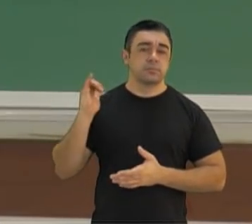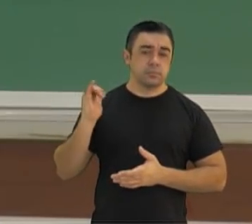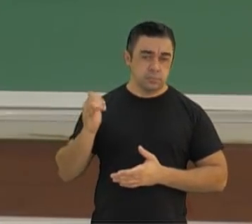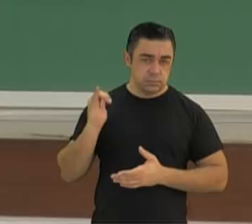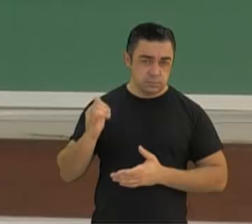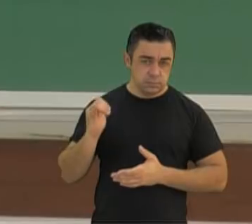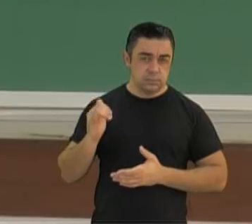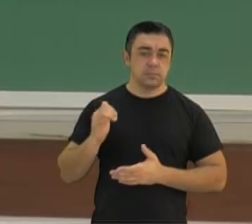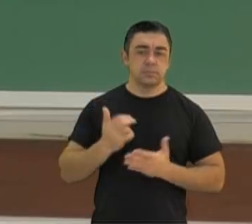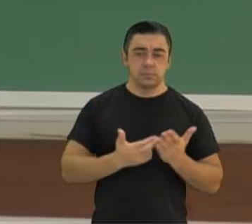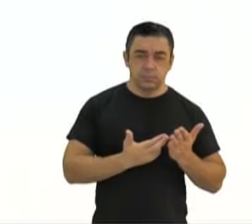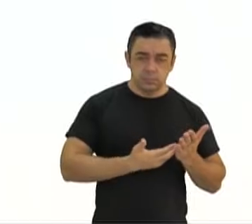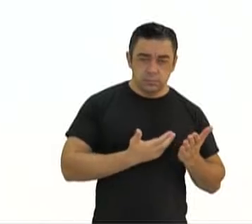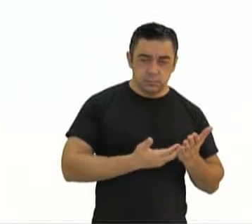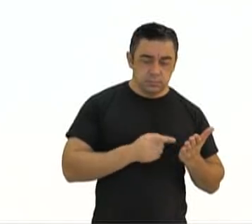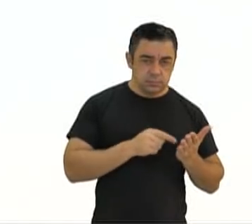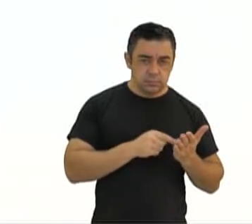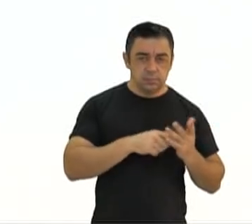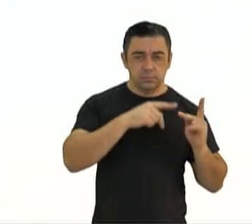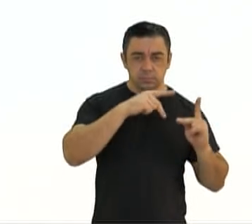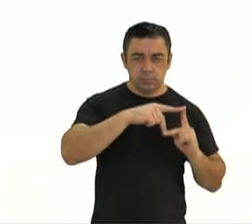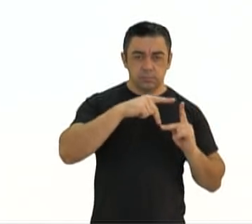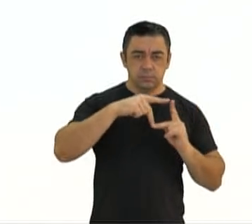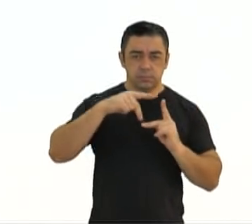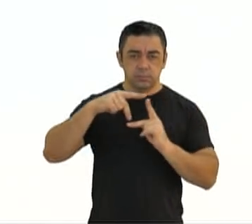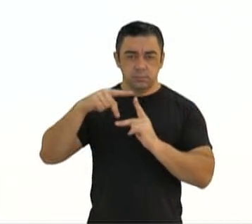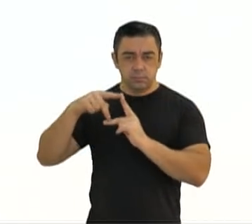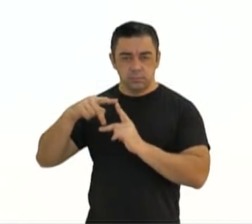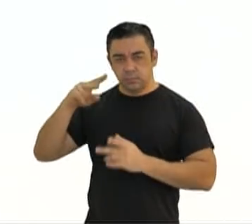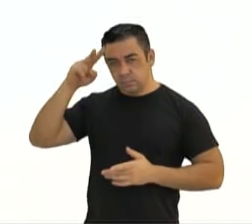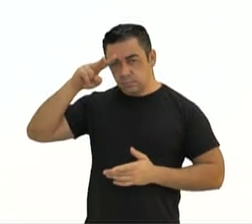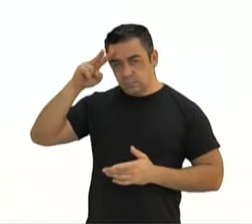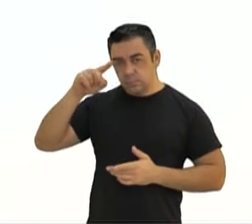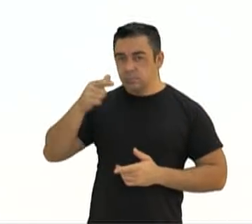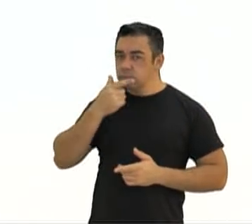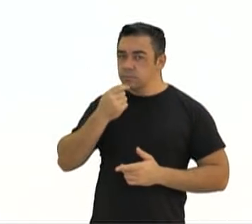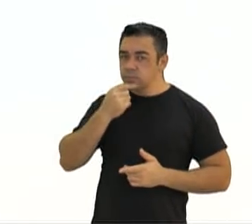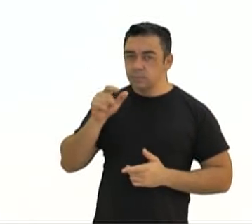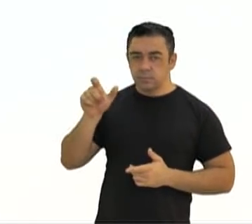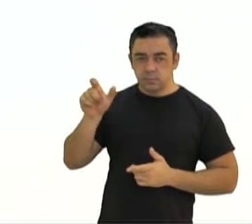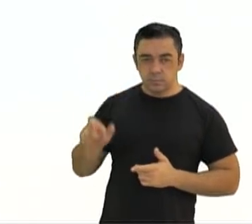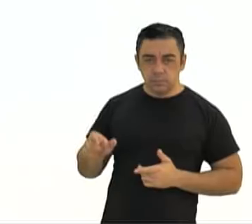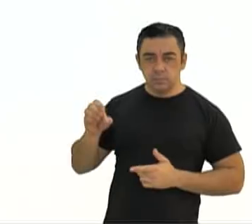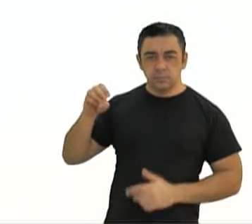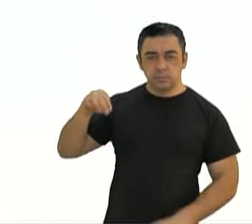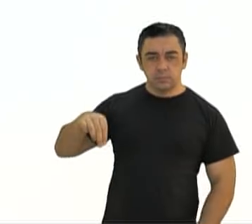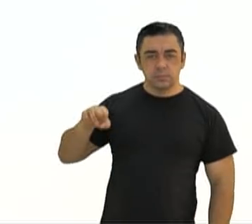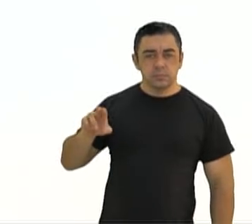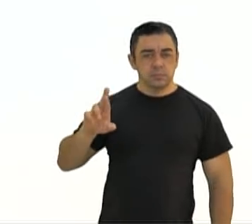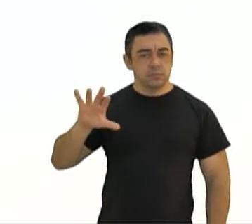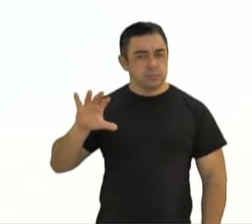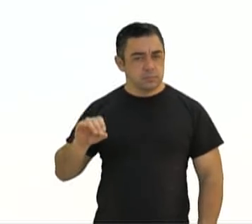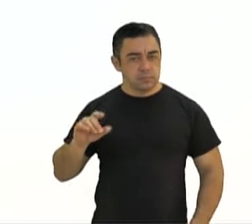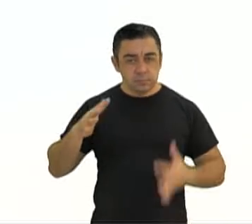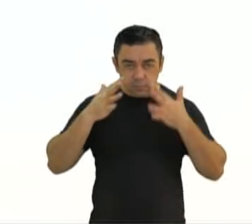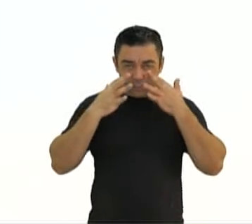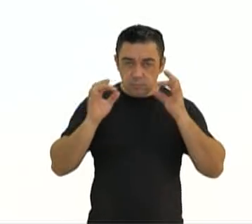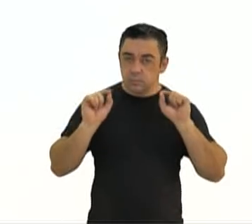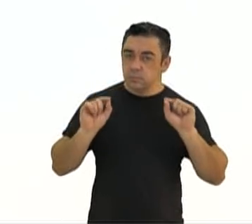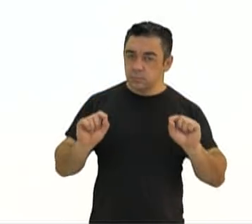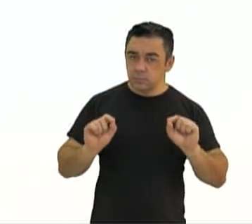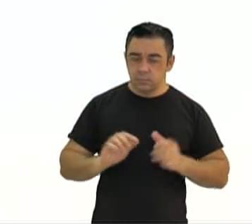Contada em uma revista por meio de tirinhas, a história do pequeno Murilo chama a atenção para: letra